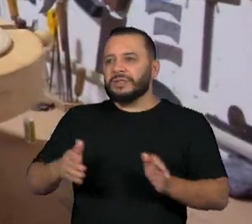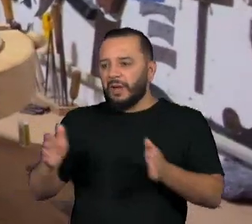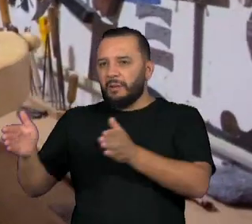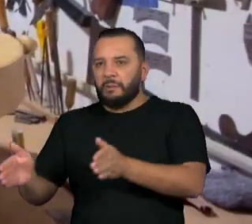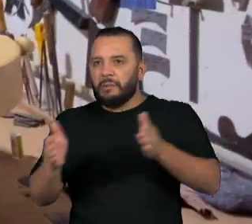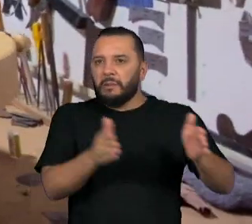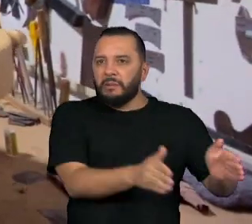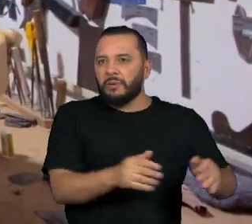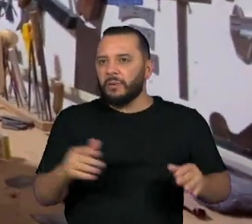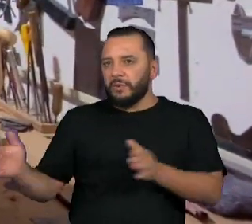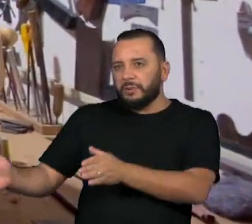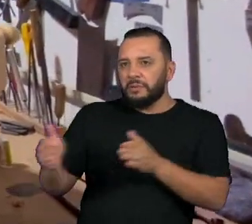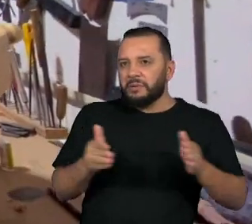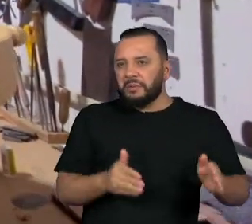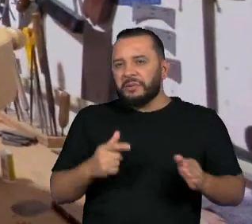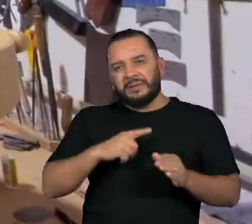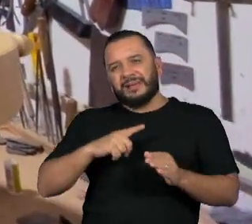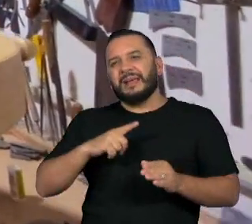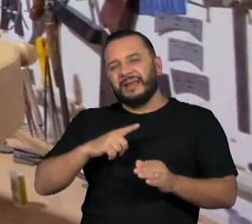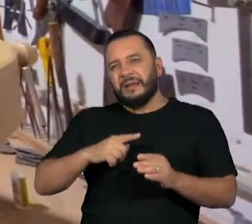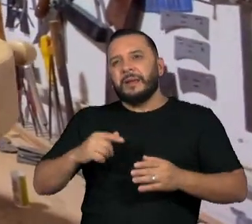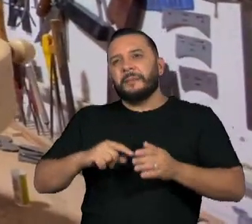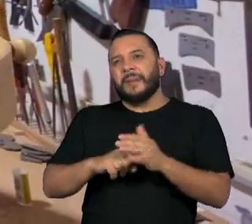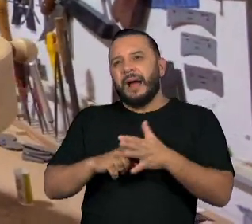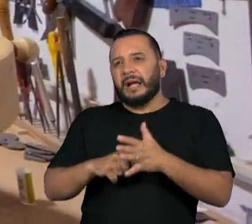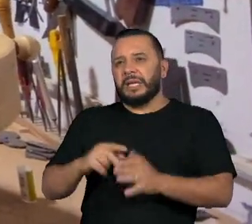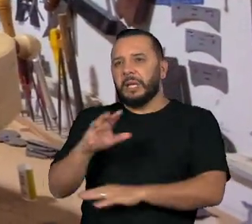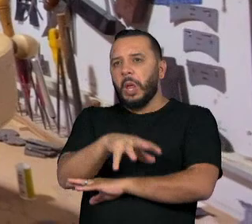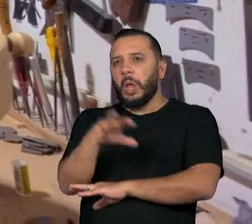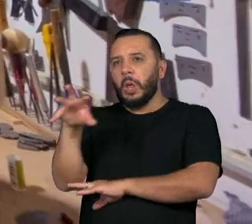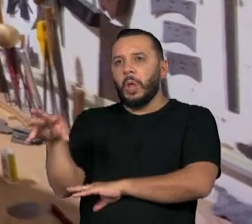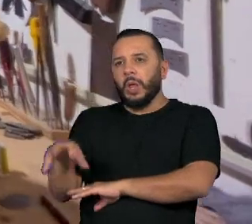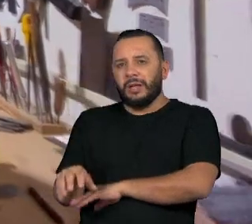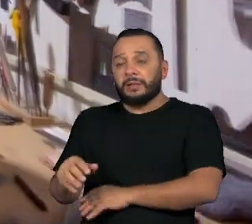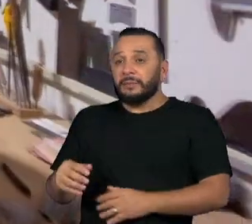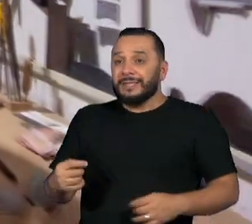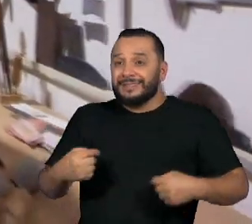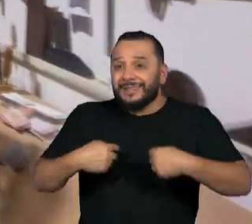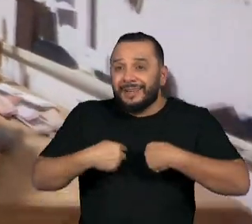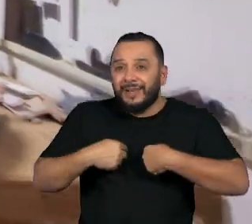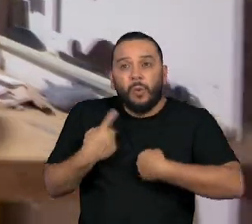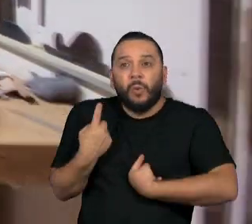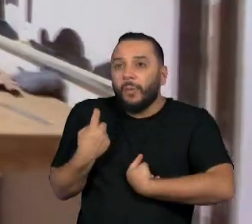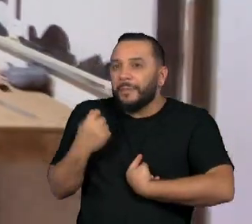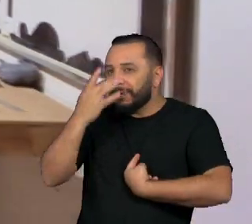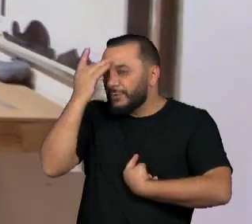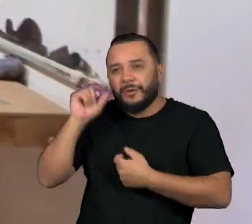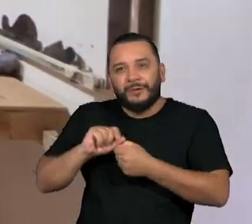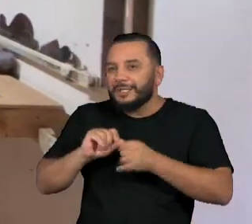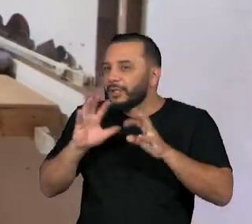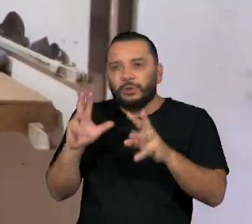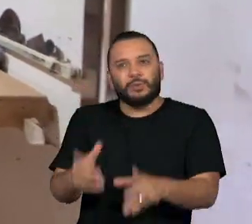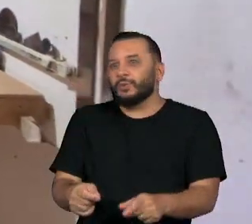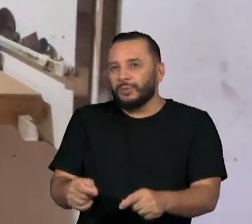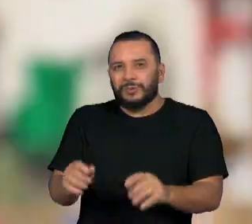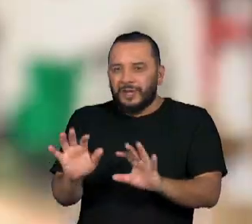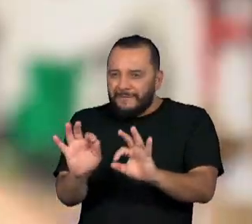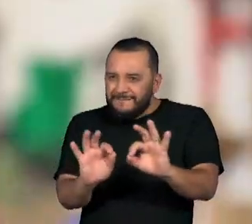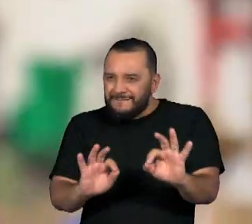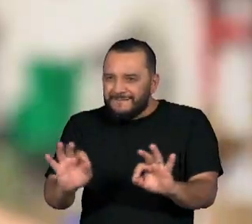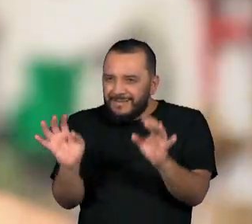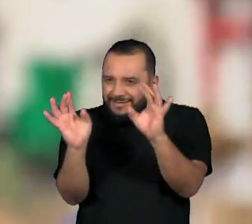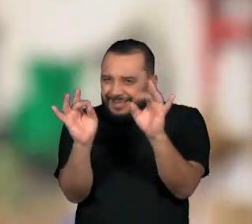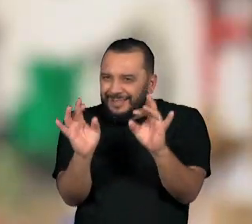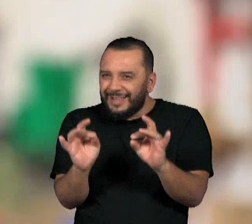uma boa parte. E então isso dá uma diferença de ter uma pessoa só fazendo tudo. Uma pessoa só fazendo toda a parte do instrumento, todo